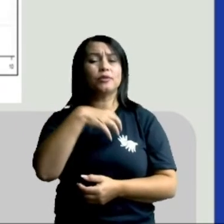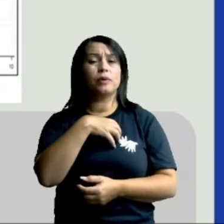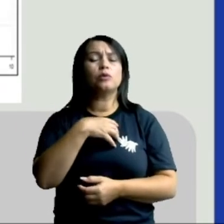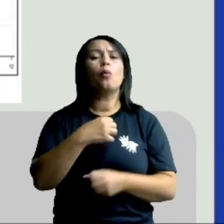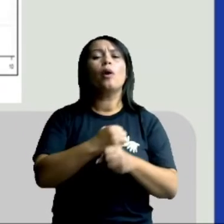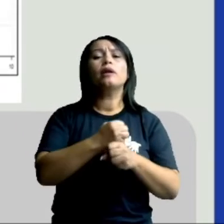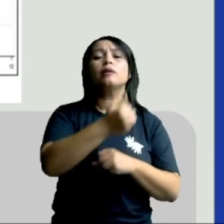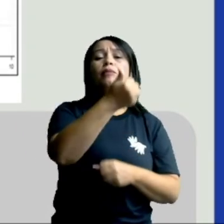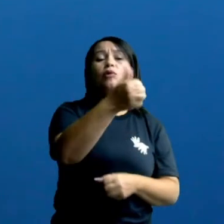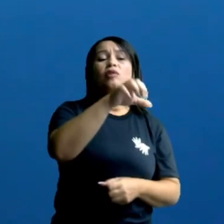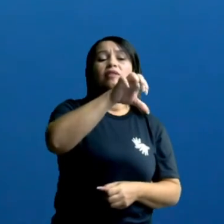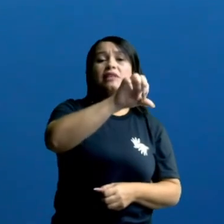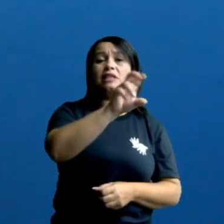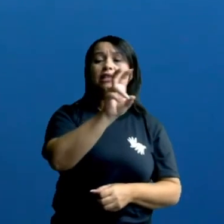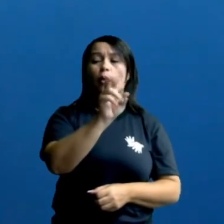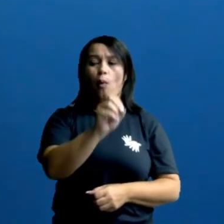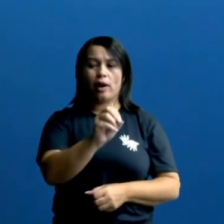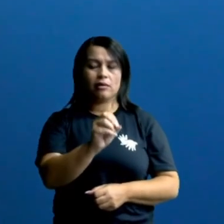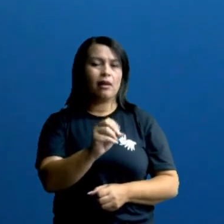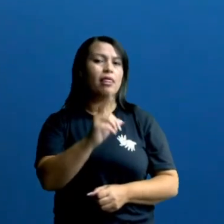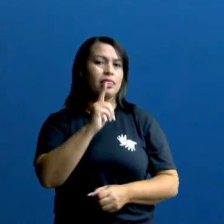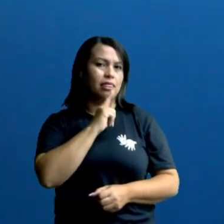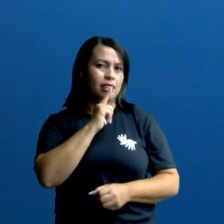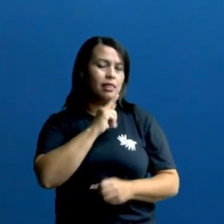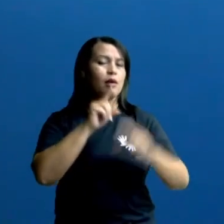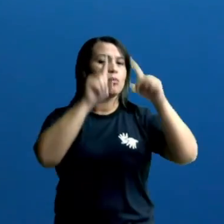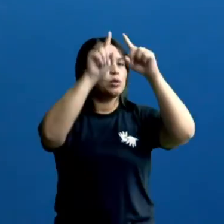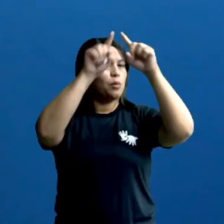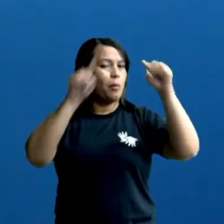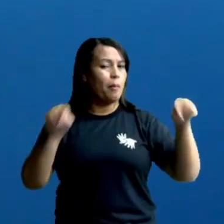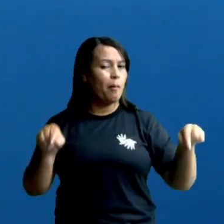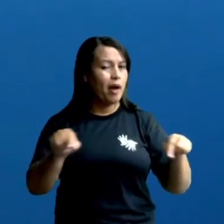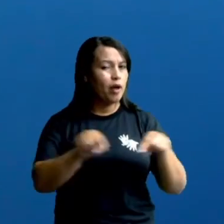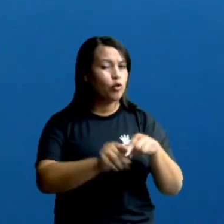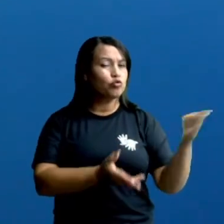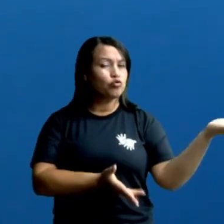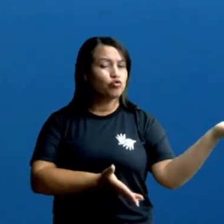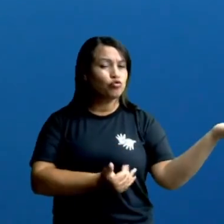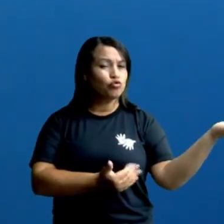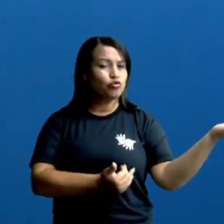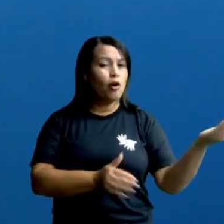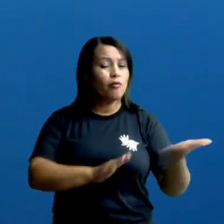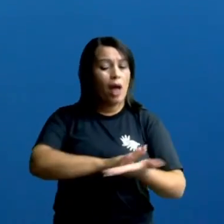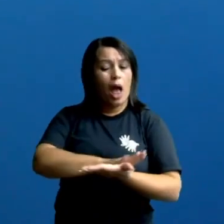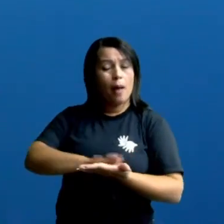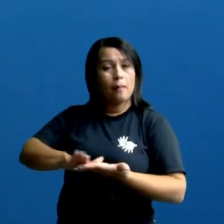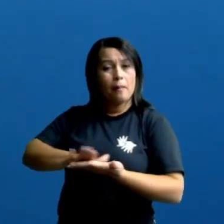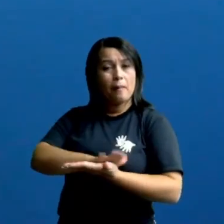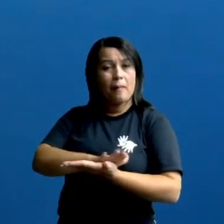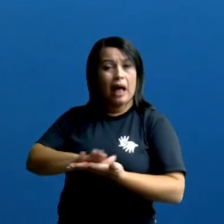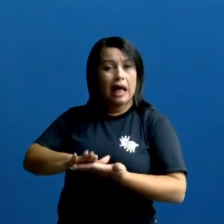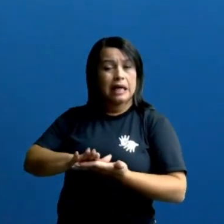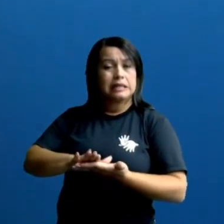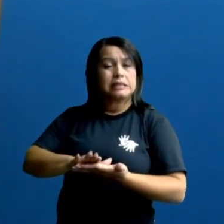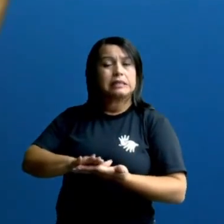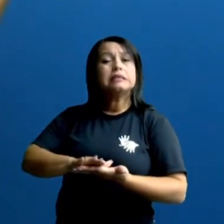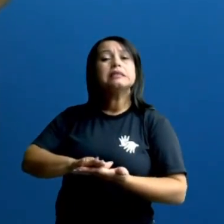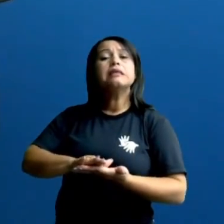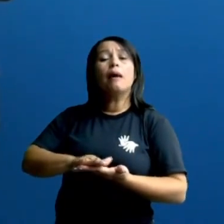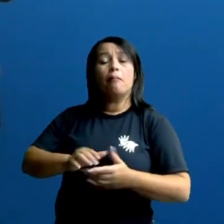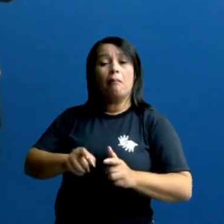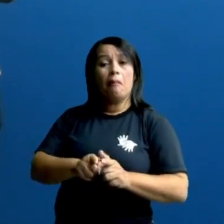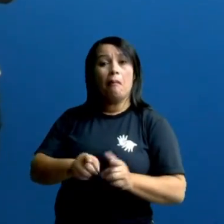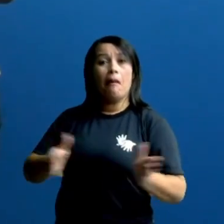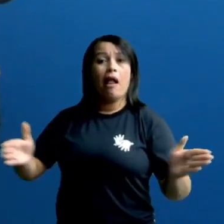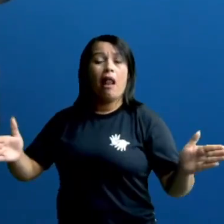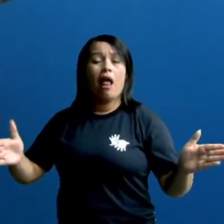1950 a gente tinha uma pirâmide de país jovem, certo? A base bem larga e o ápice bem fininho, dizendo que ali